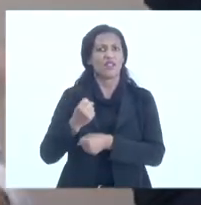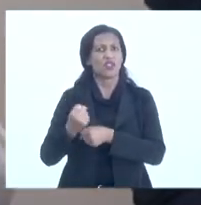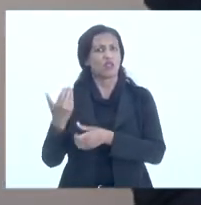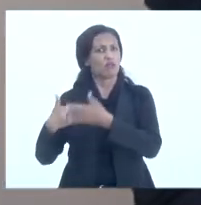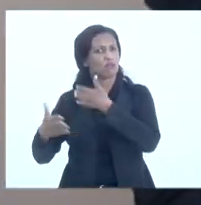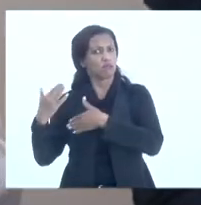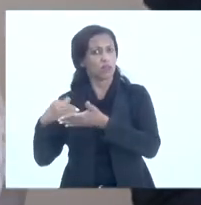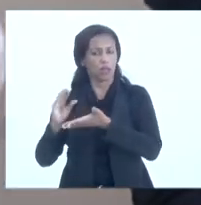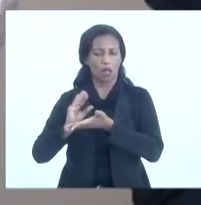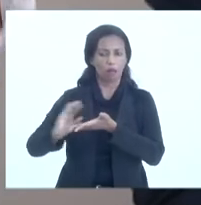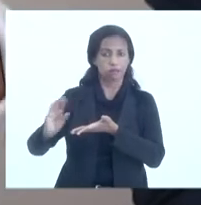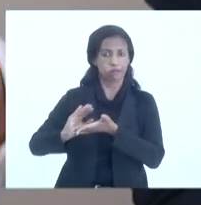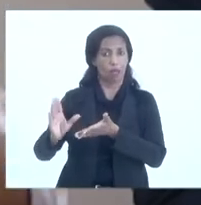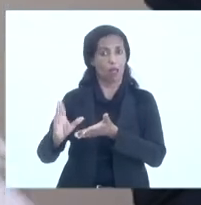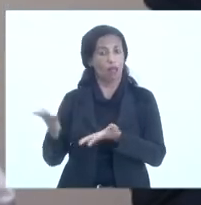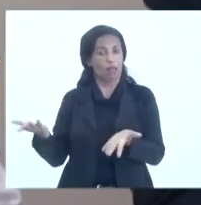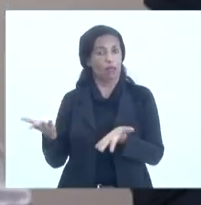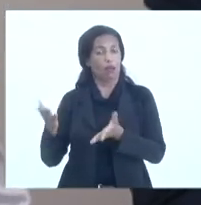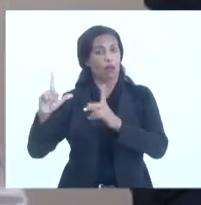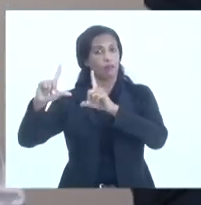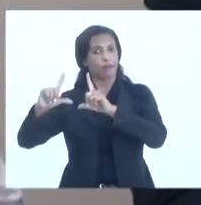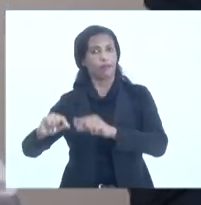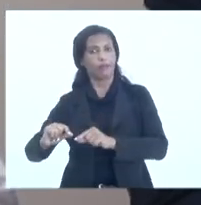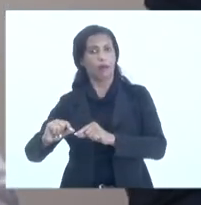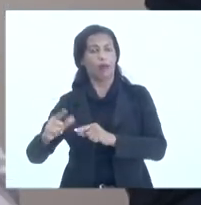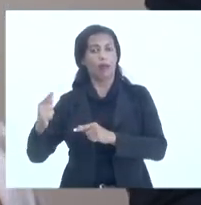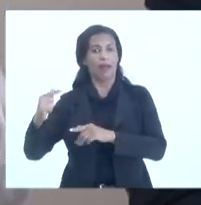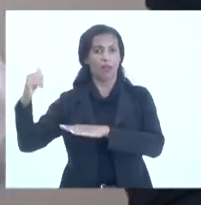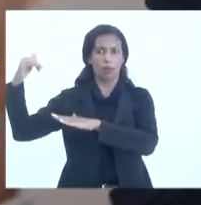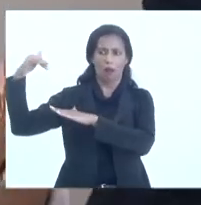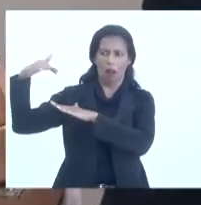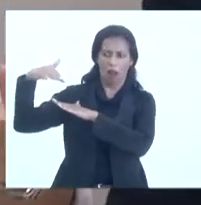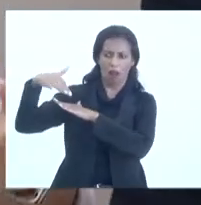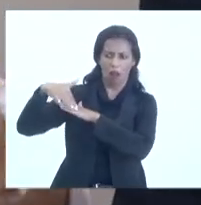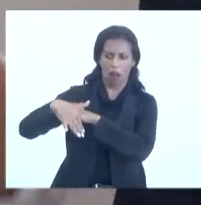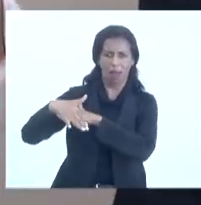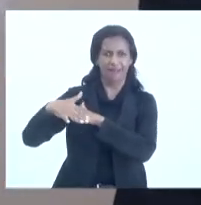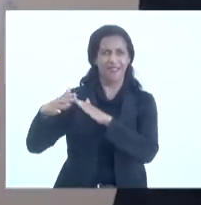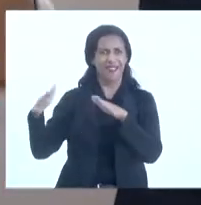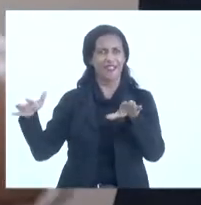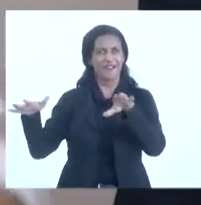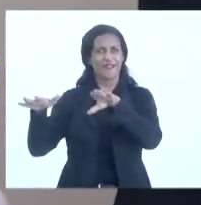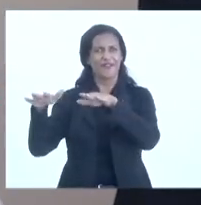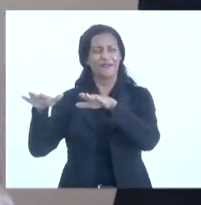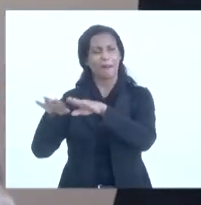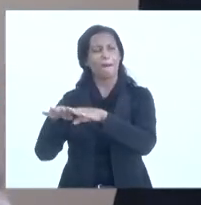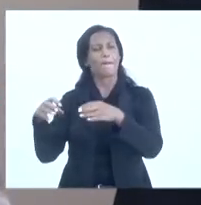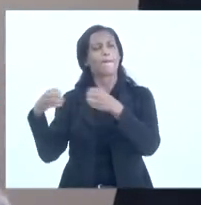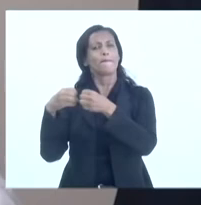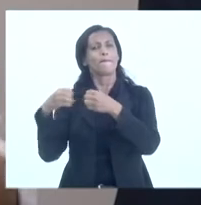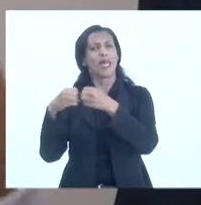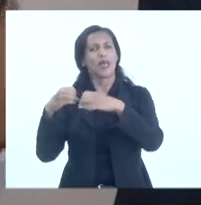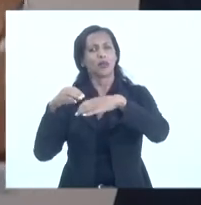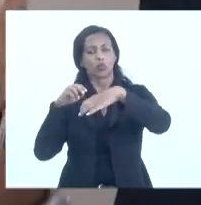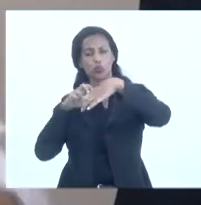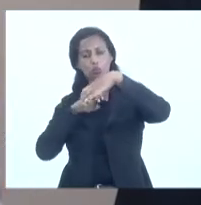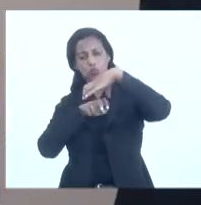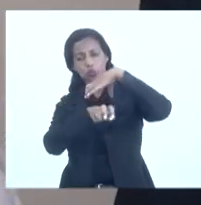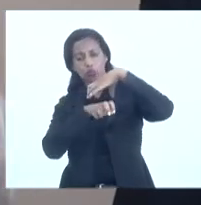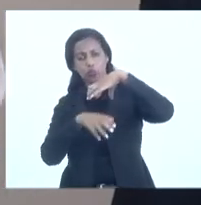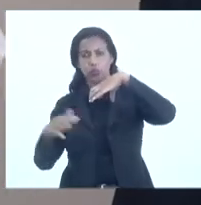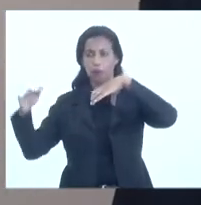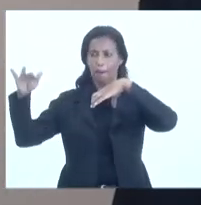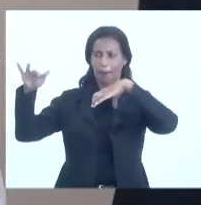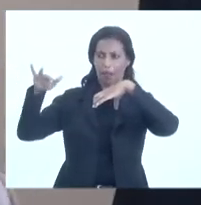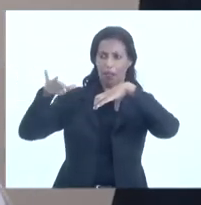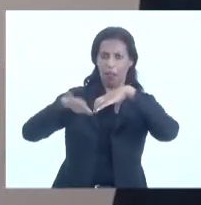investimento. Recentemente caiu uma barreira, a estrada caiu, né? Próximo aos túneis lá em Rio Claro, e houve uma intervenção do Fernando